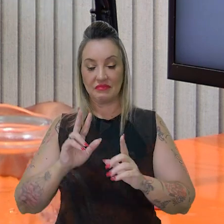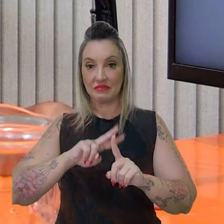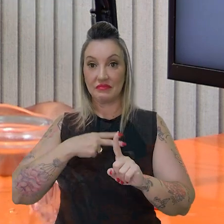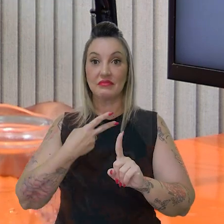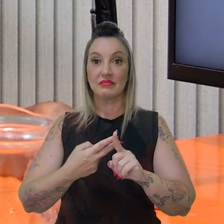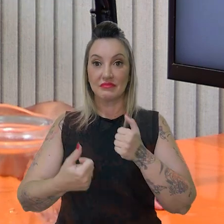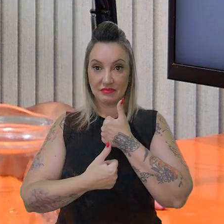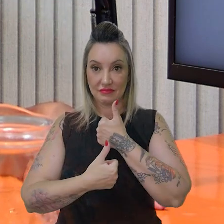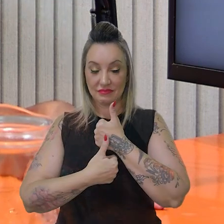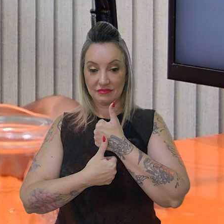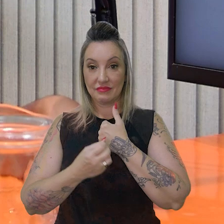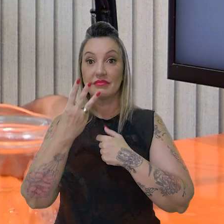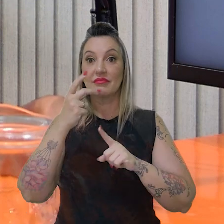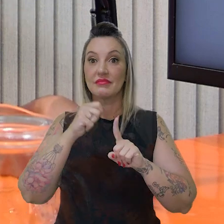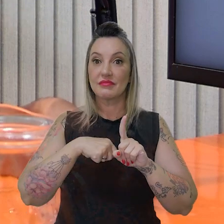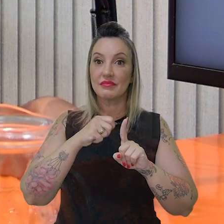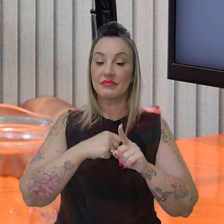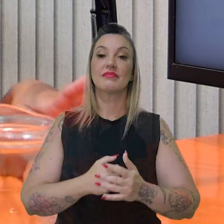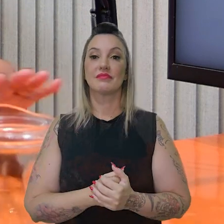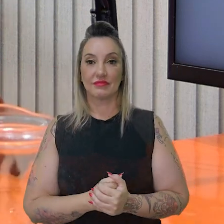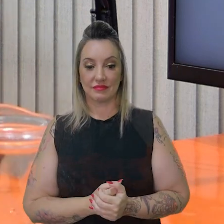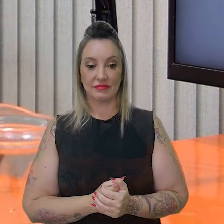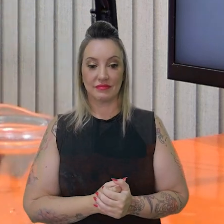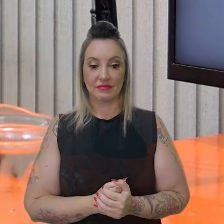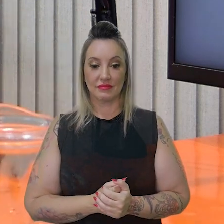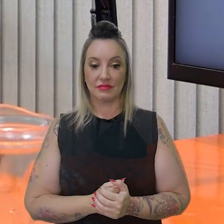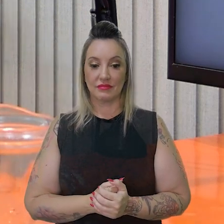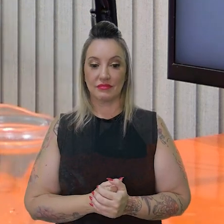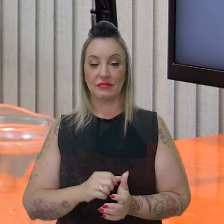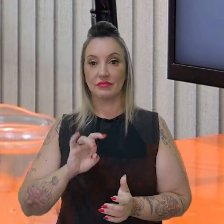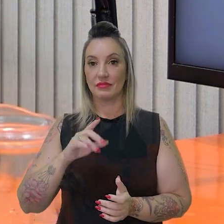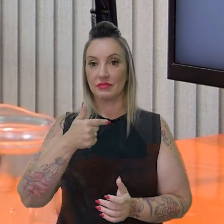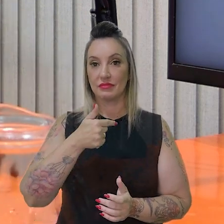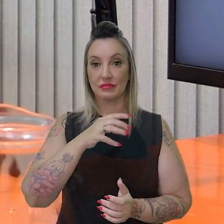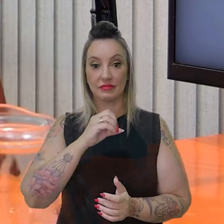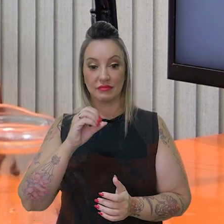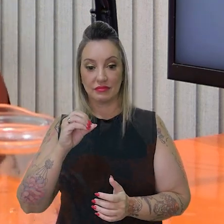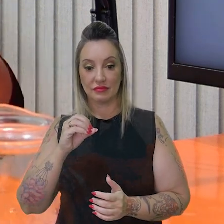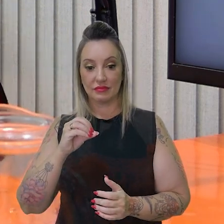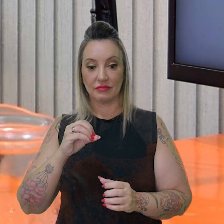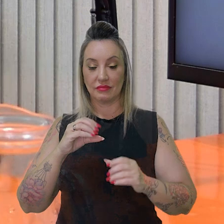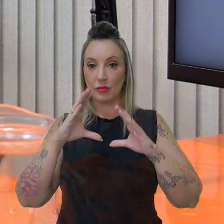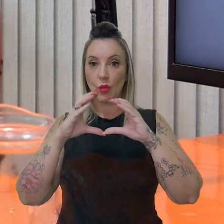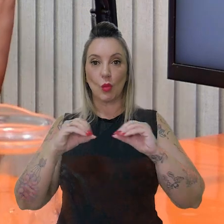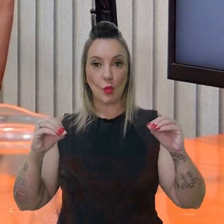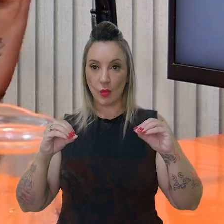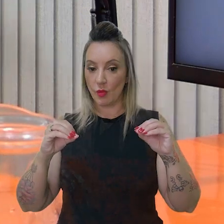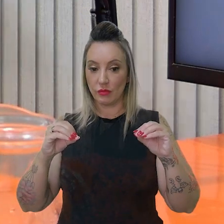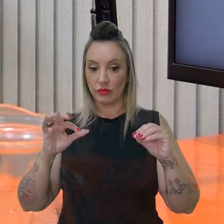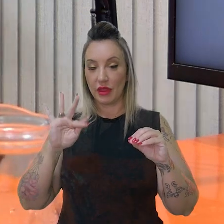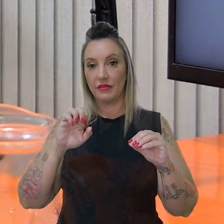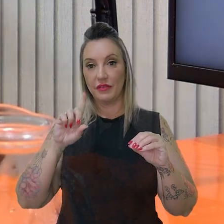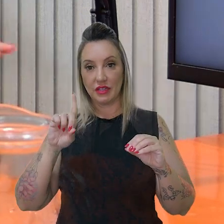quantidade de seguidores em três meses Nossa eu fiquei só com 700 seguidores deixei minha conta zerada meu feed